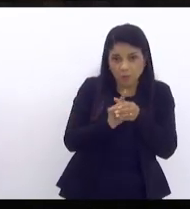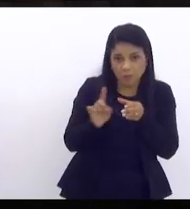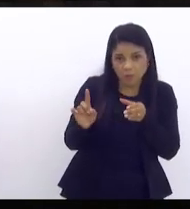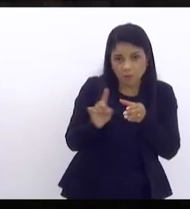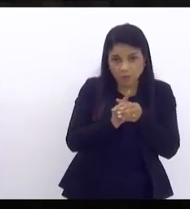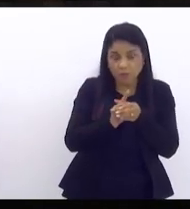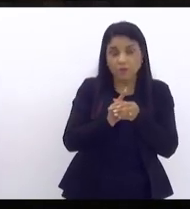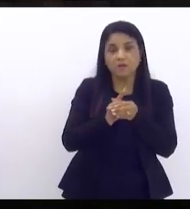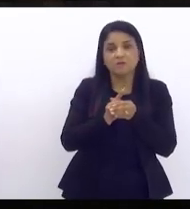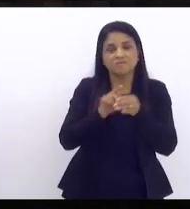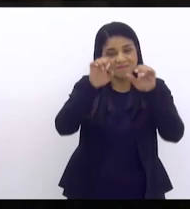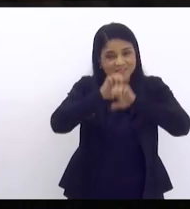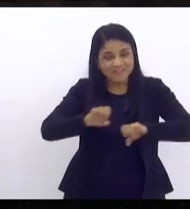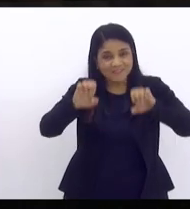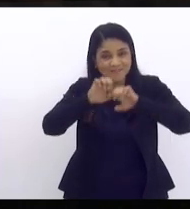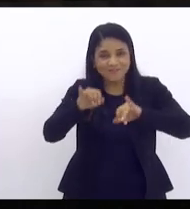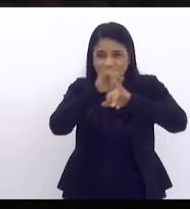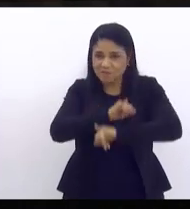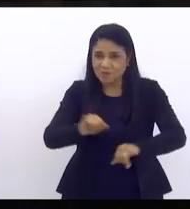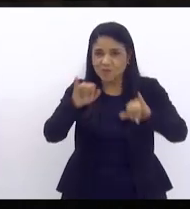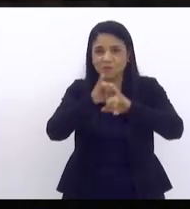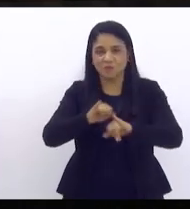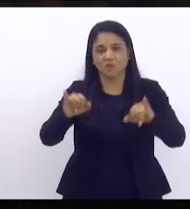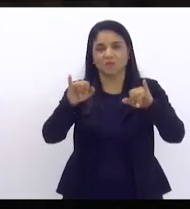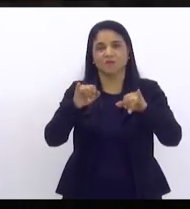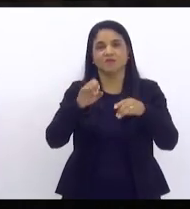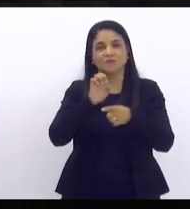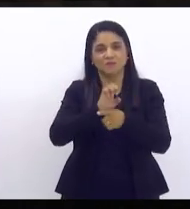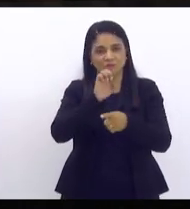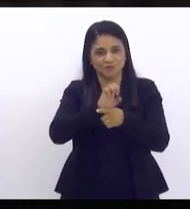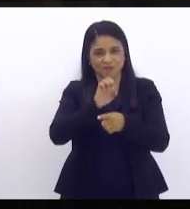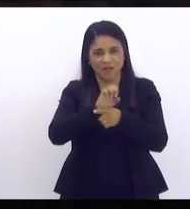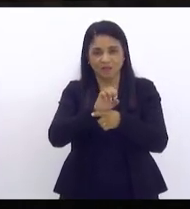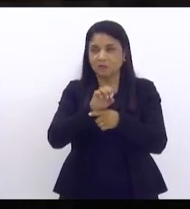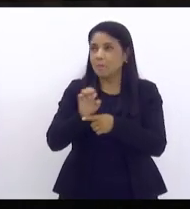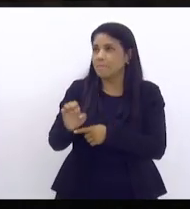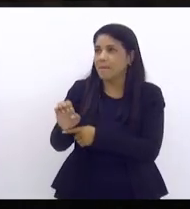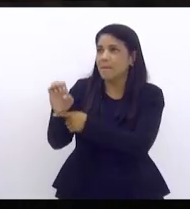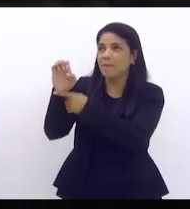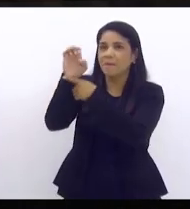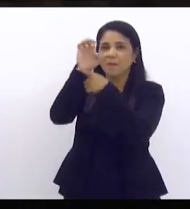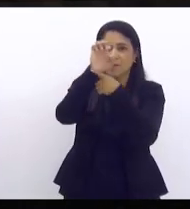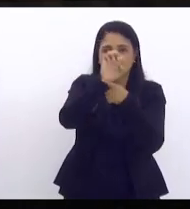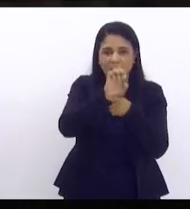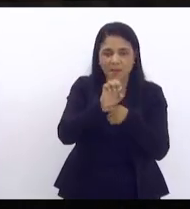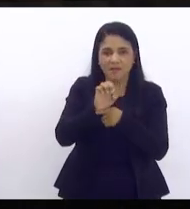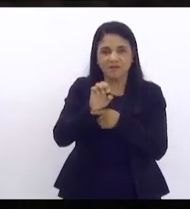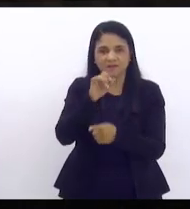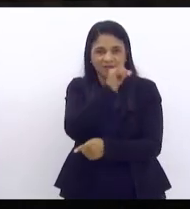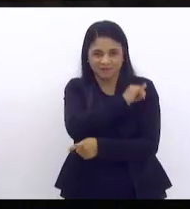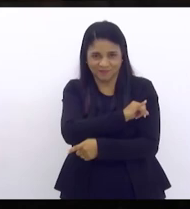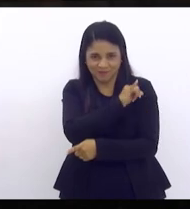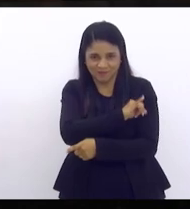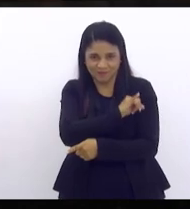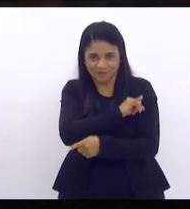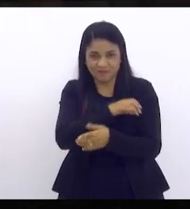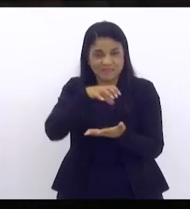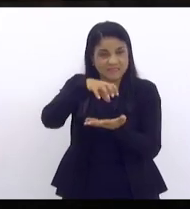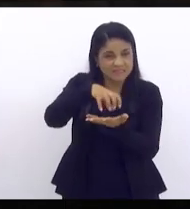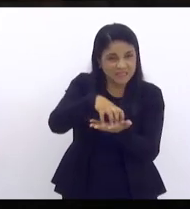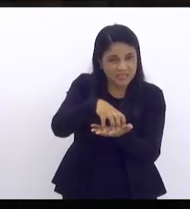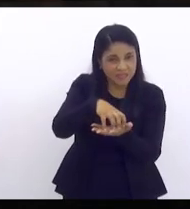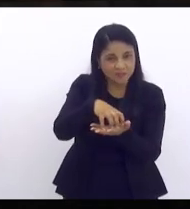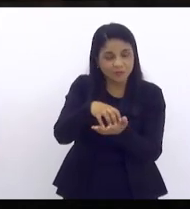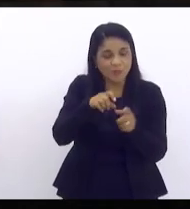são alcançados por ele em todo o estado. Em cada canto desse estado, seja nos grandes centros,